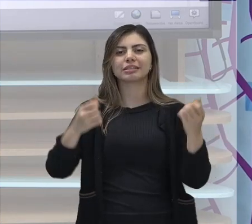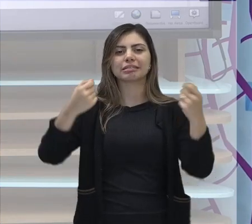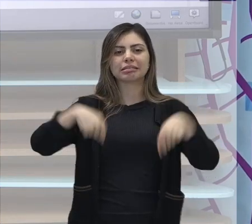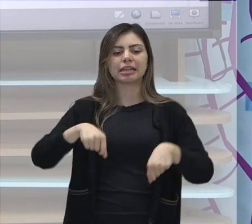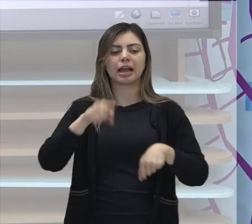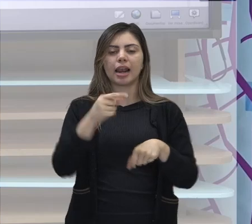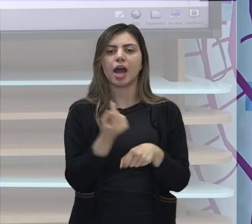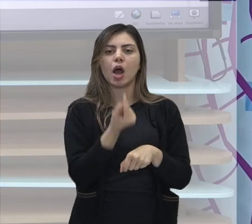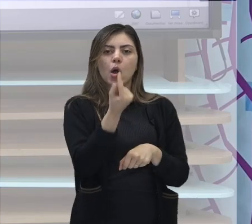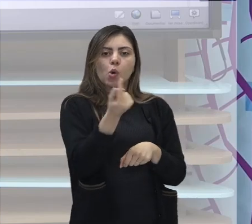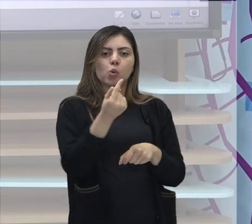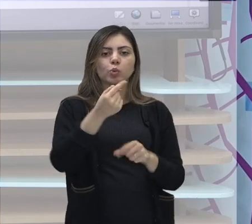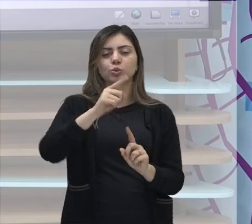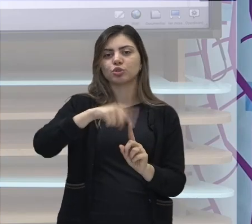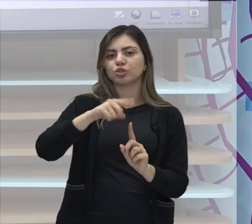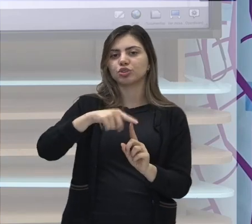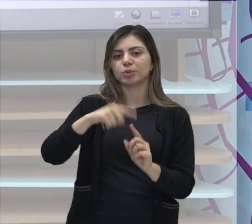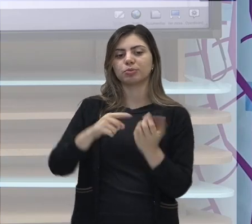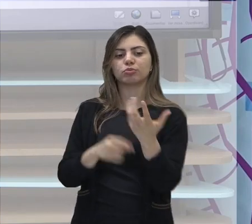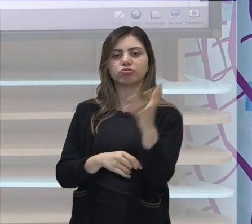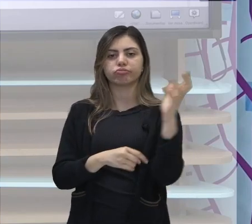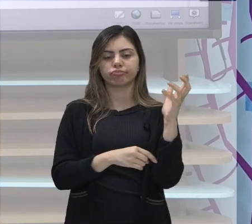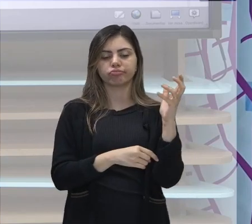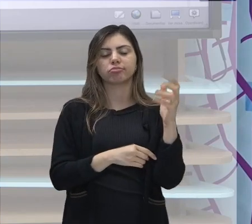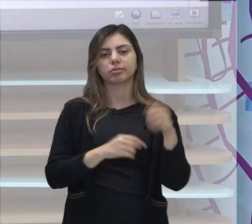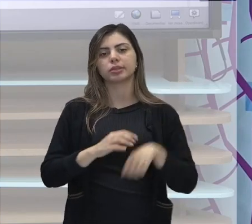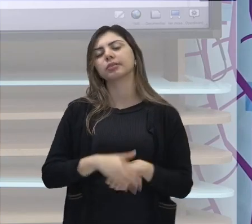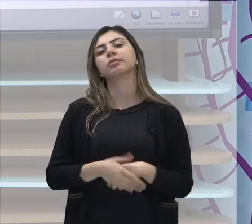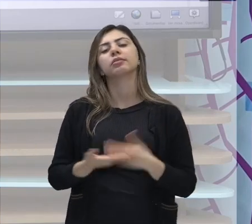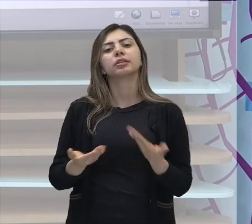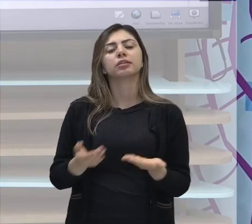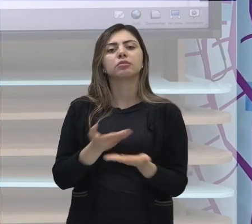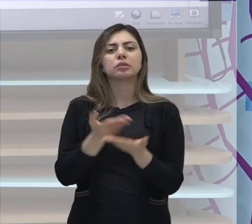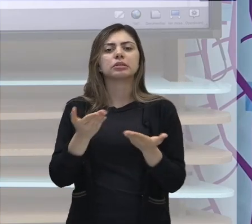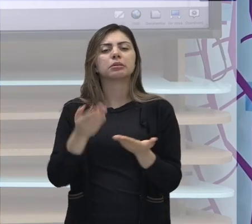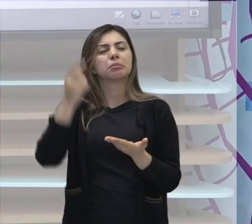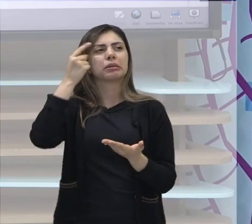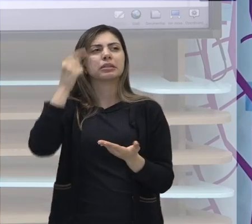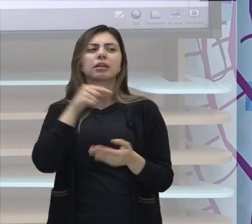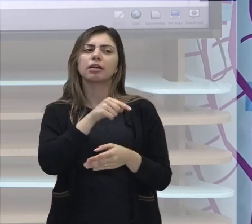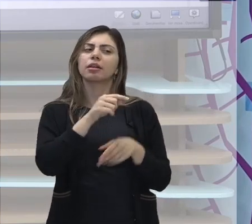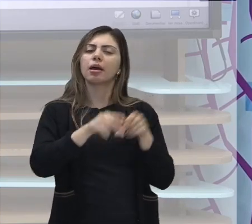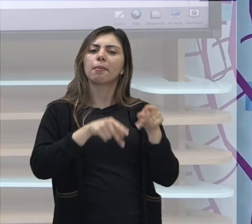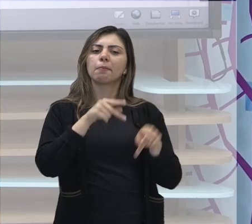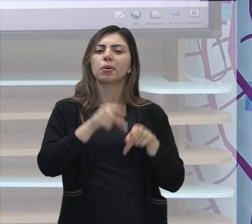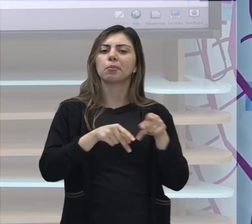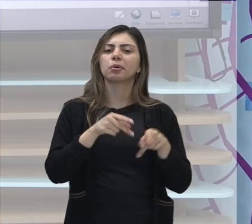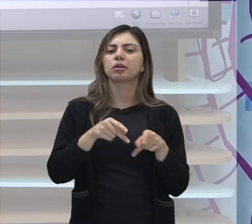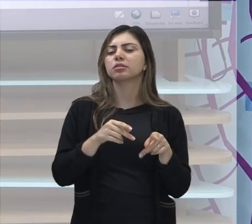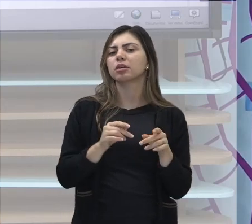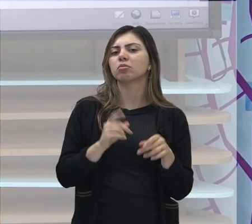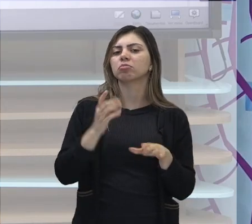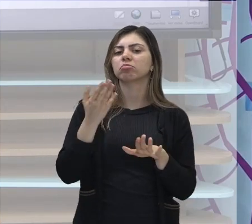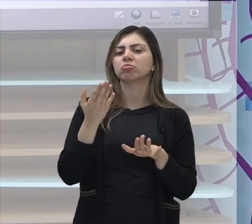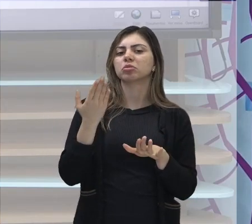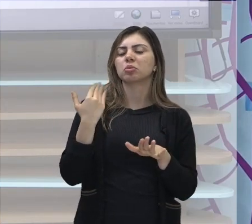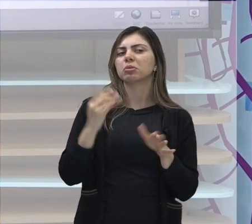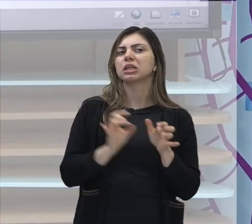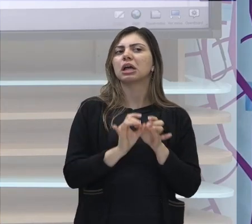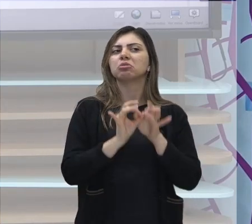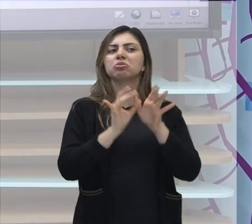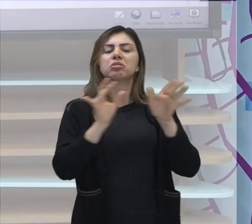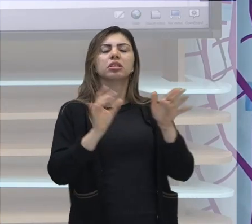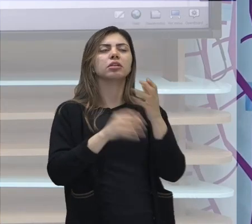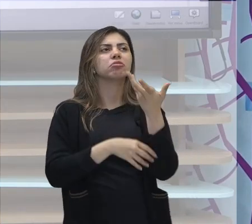for parar para pensar, não faz muito sentido, né? Para uma população que vivia harmonicamente com a